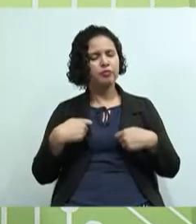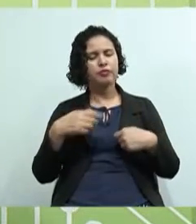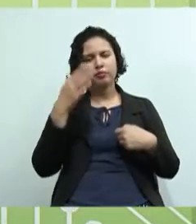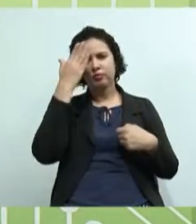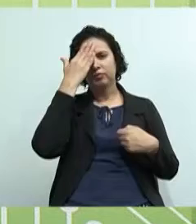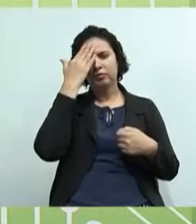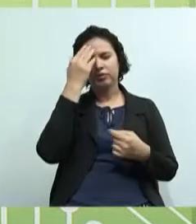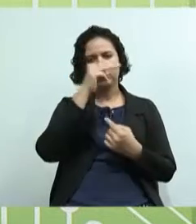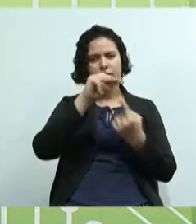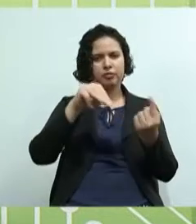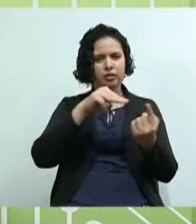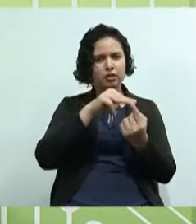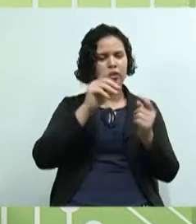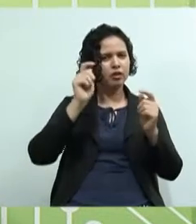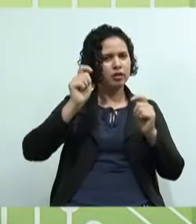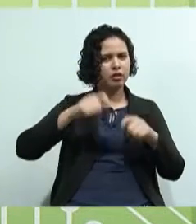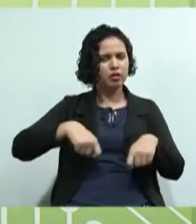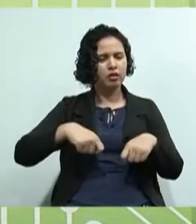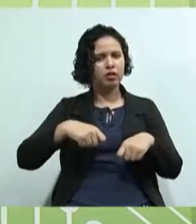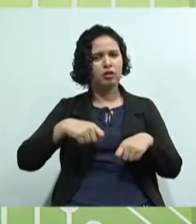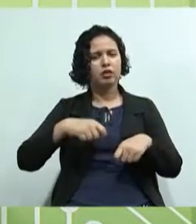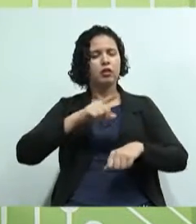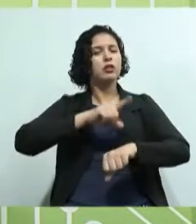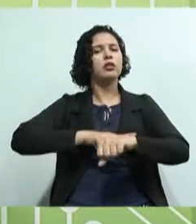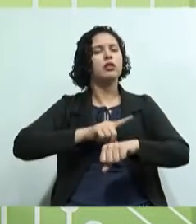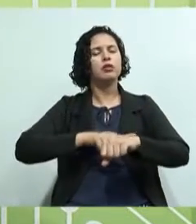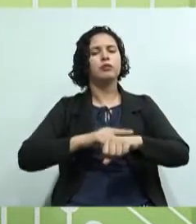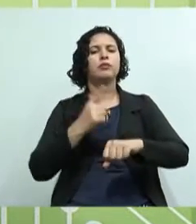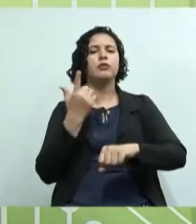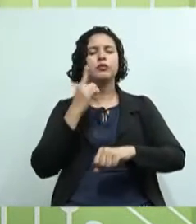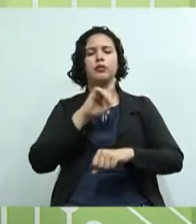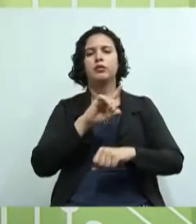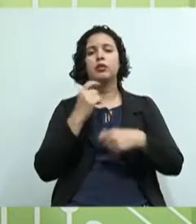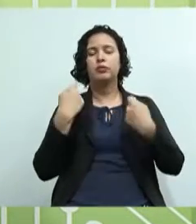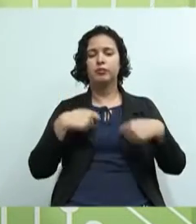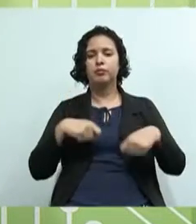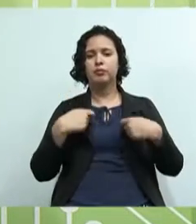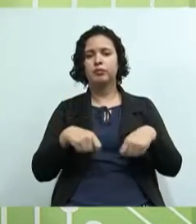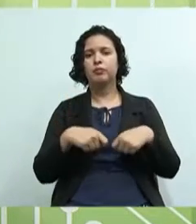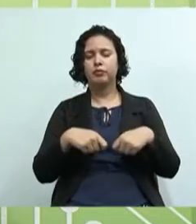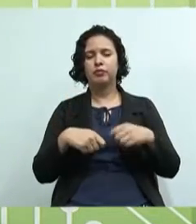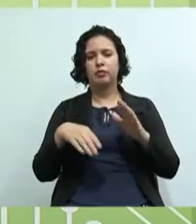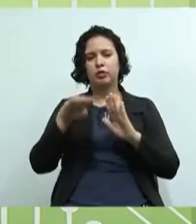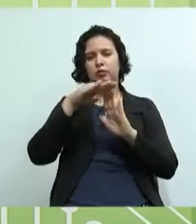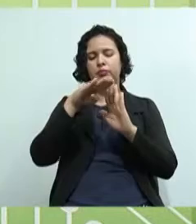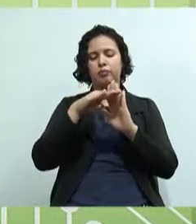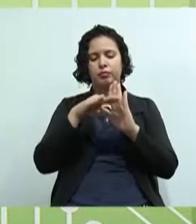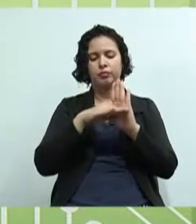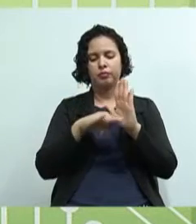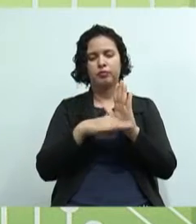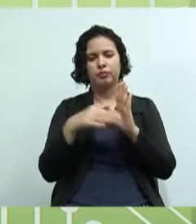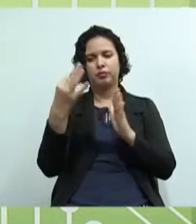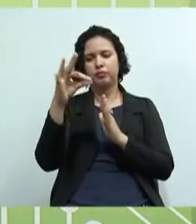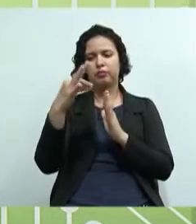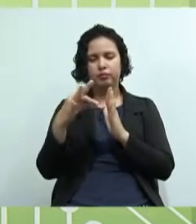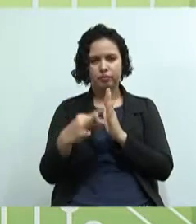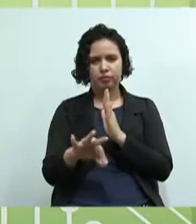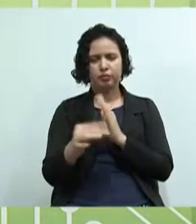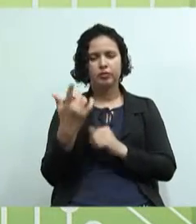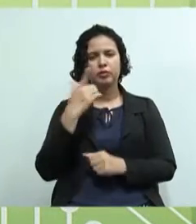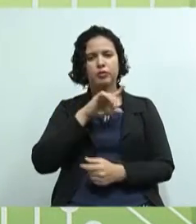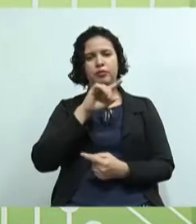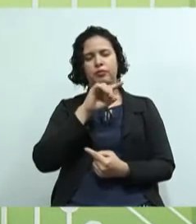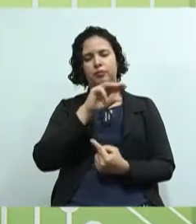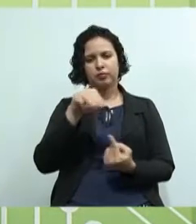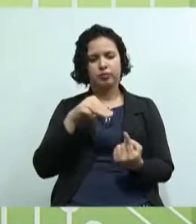meta precisa ser medida. Opa, em quanto tempo que eu vou conseguir alcançar? O que eu preciso? Quais as etapas que eu preciso cumprir para poder alcançar essa